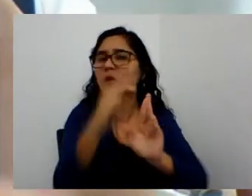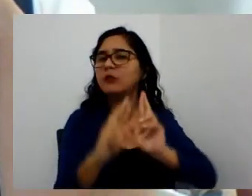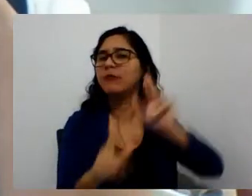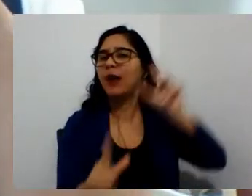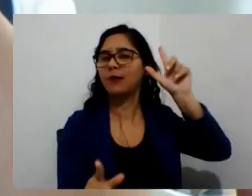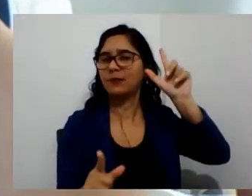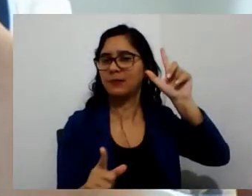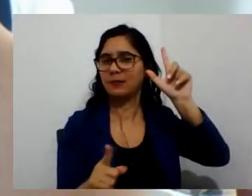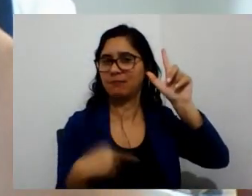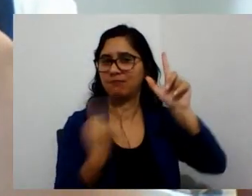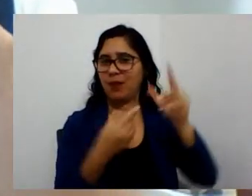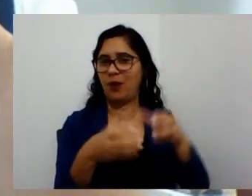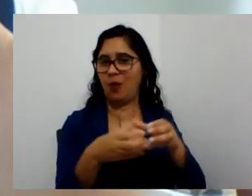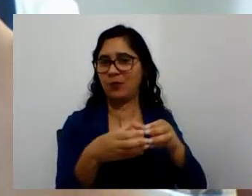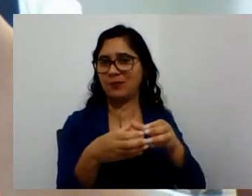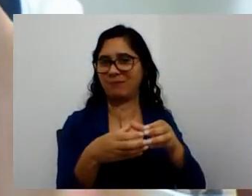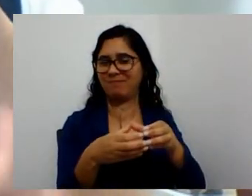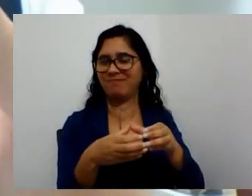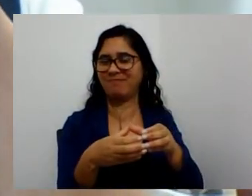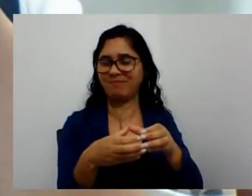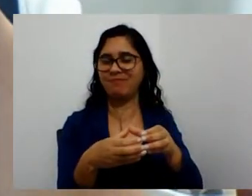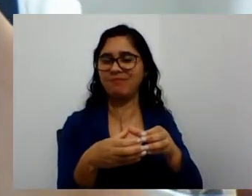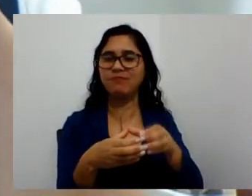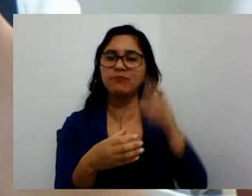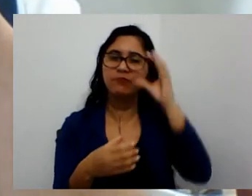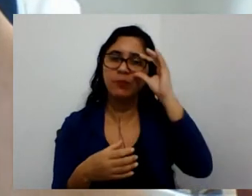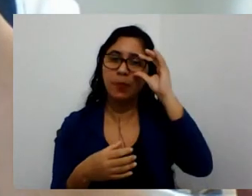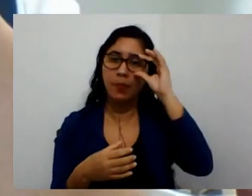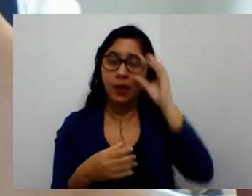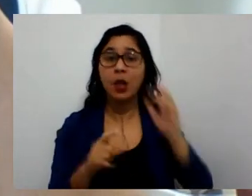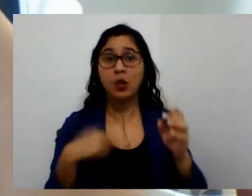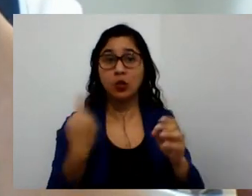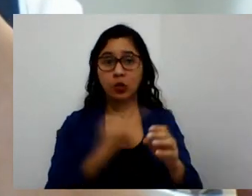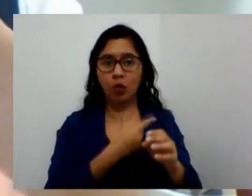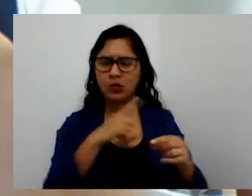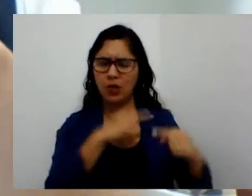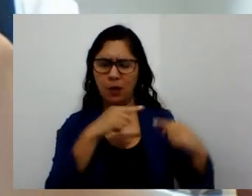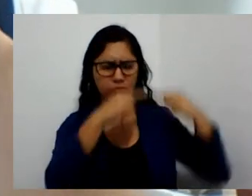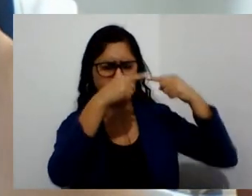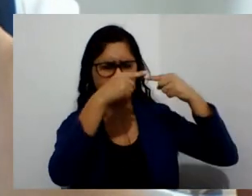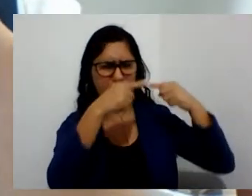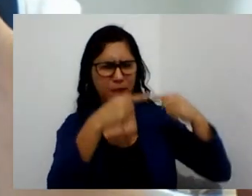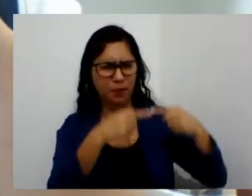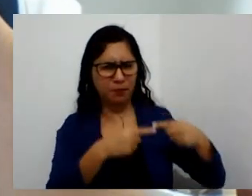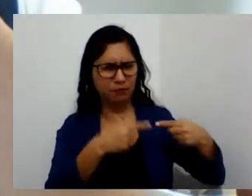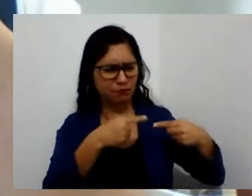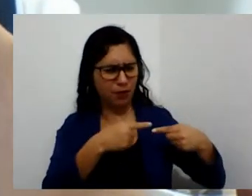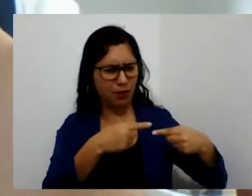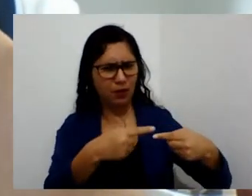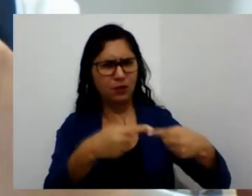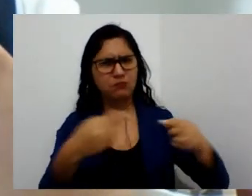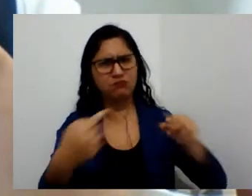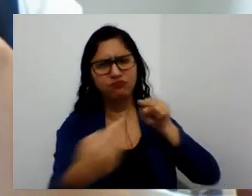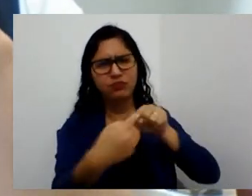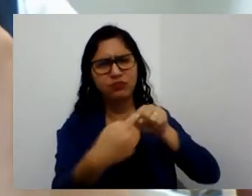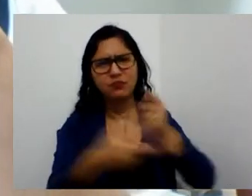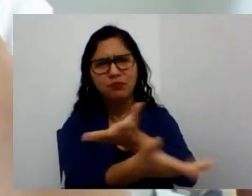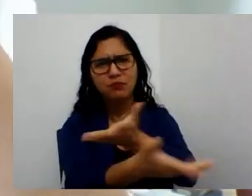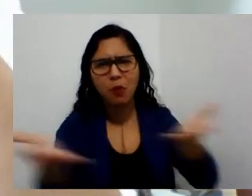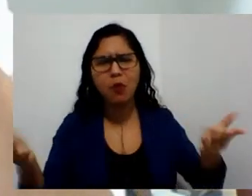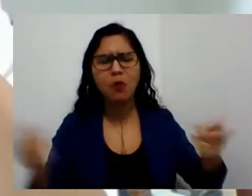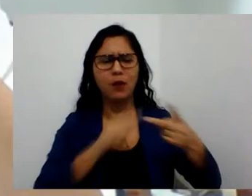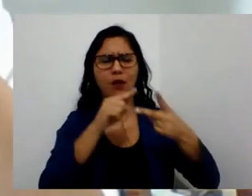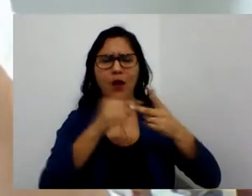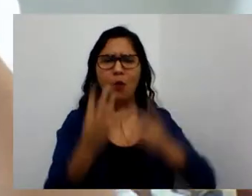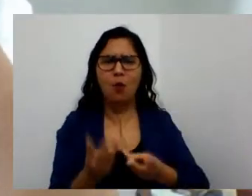de caminharmos para o final, né? Além da nossa coerência com o público, com a qualidade,